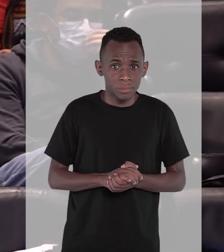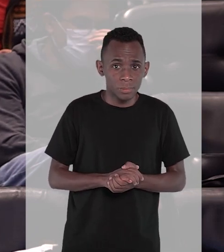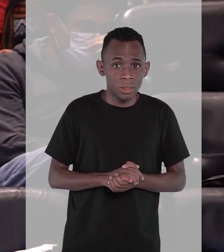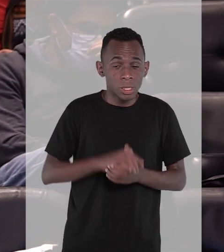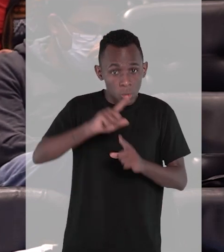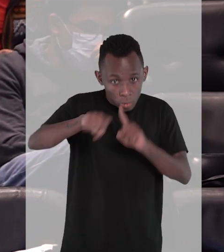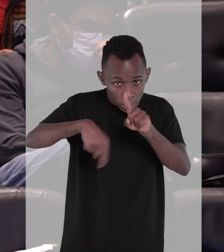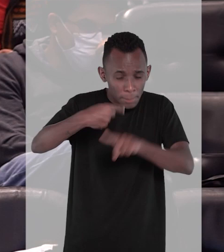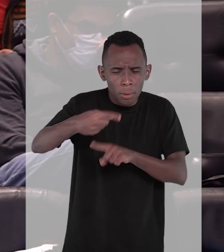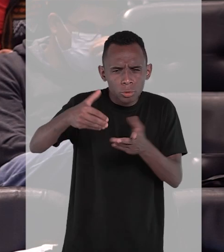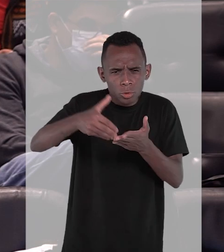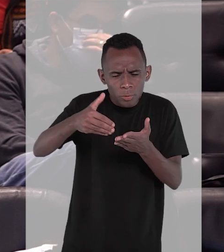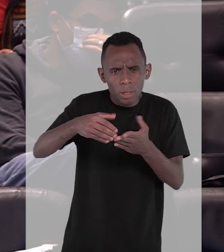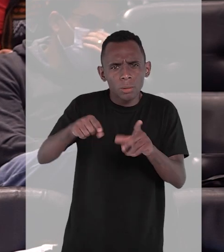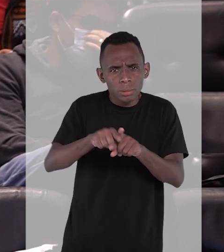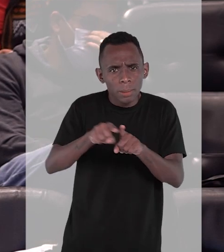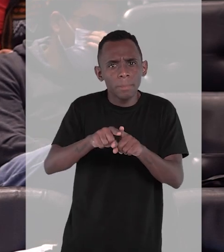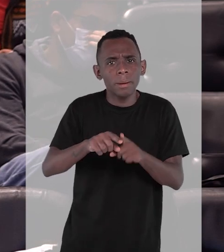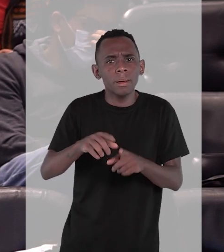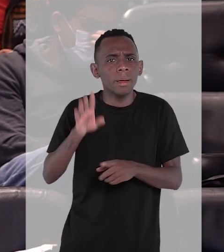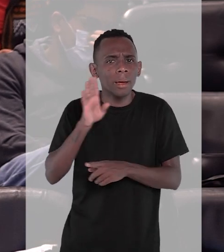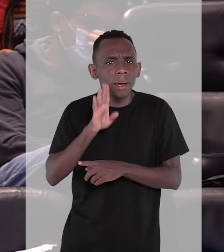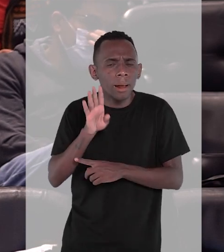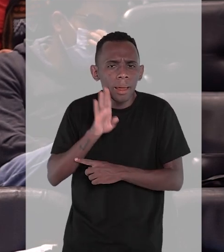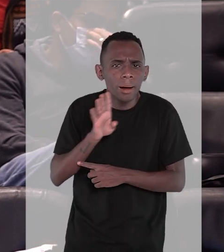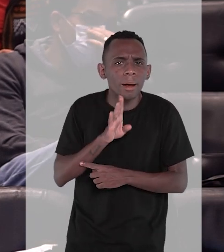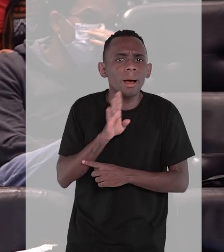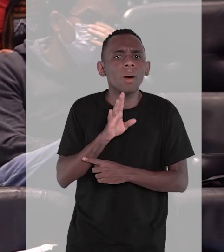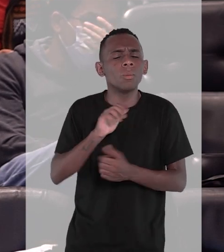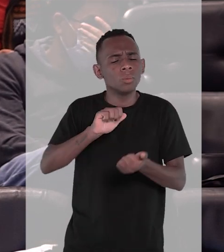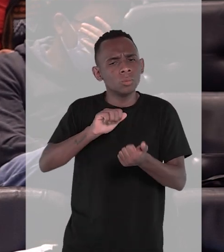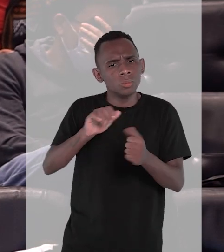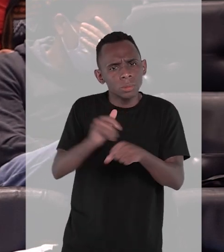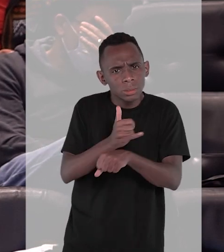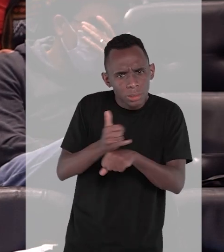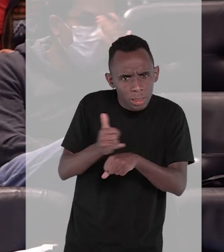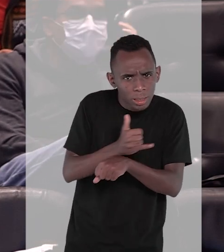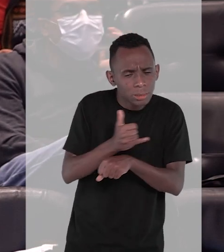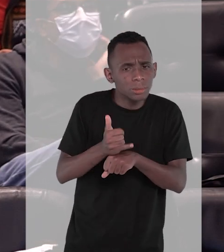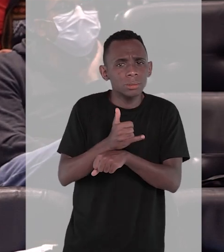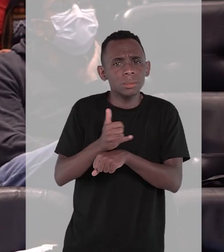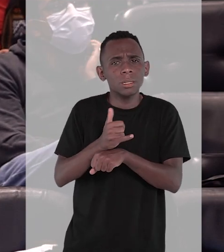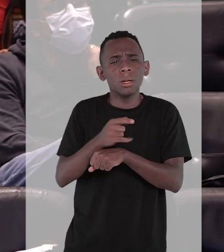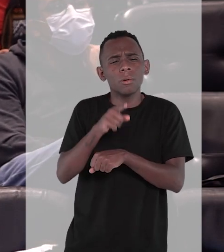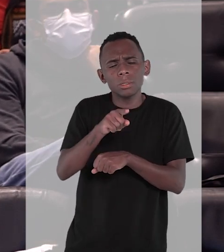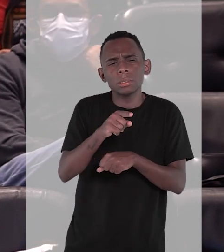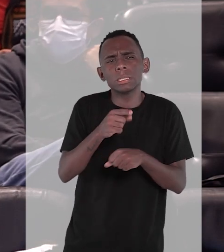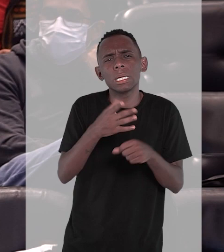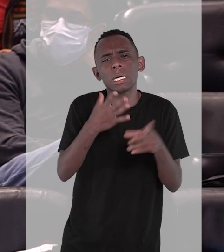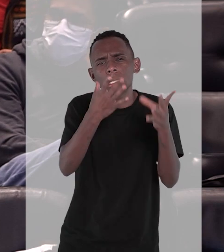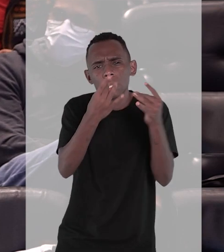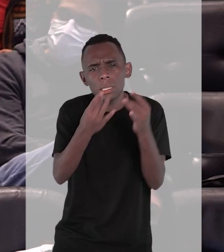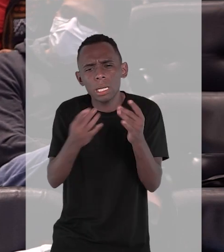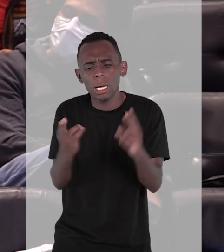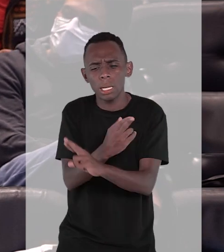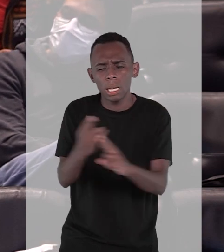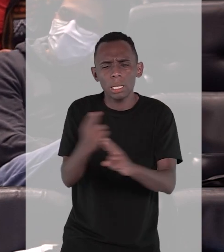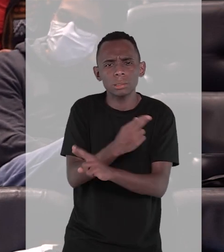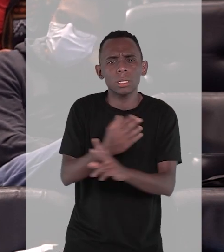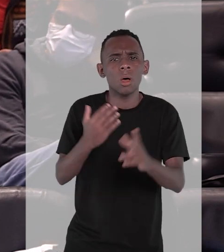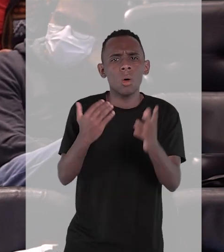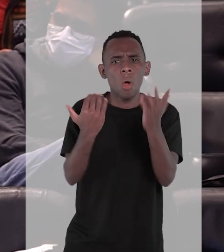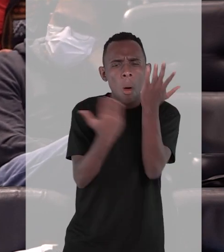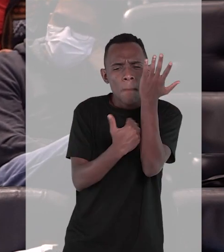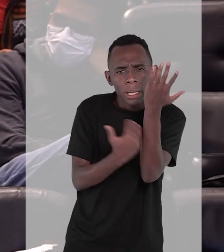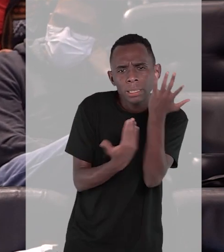o pós-fácil foi muito legal. Aquela sua sacada de você o pedacinho da mesa, sabe? Você o pedacinho da madeira,